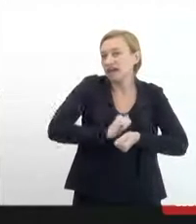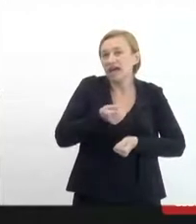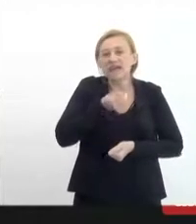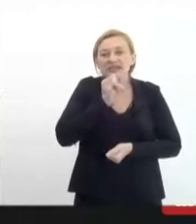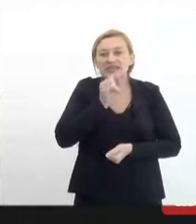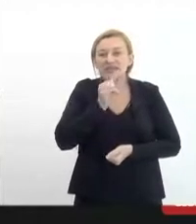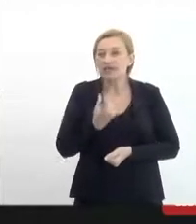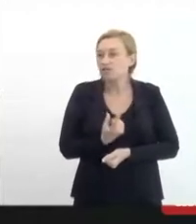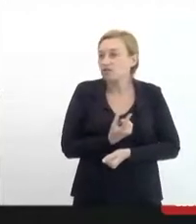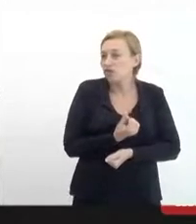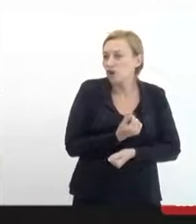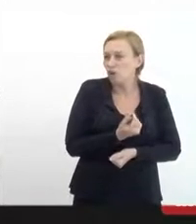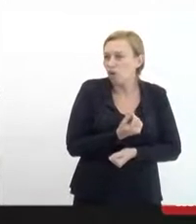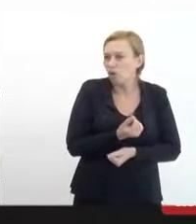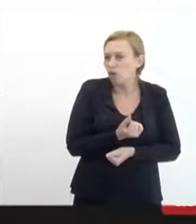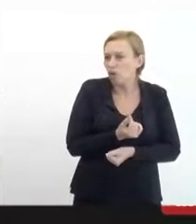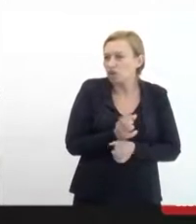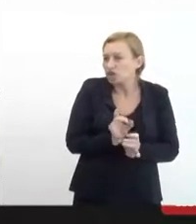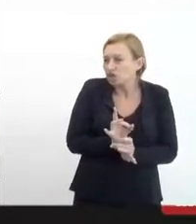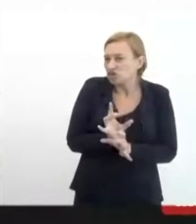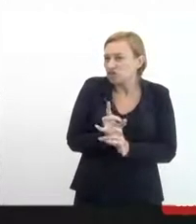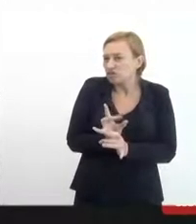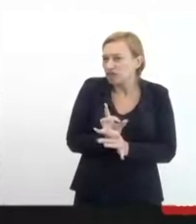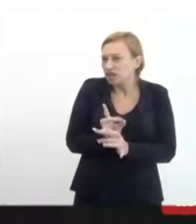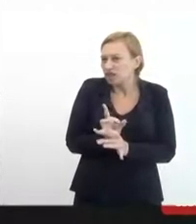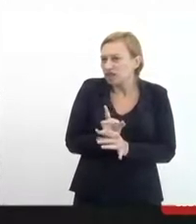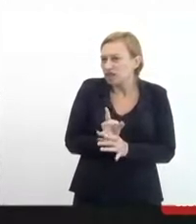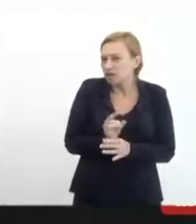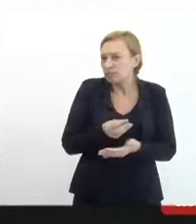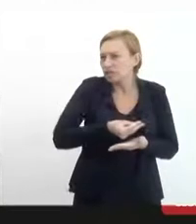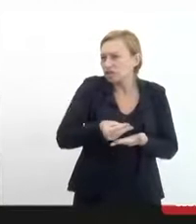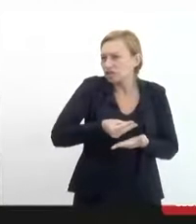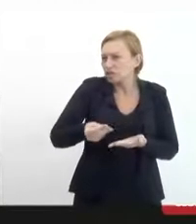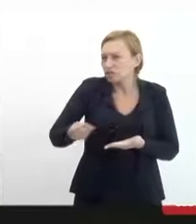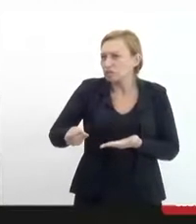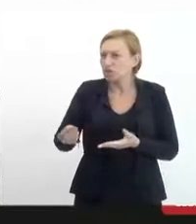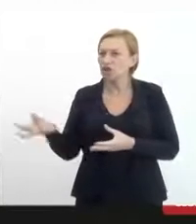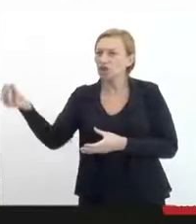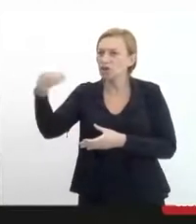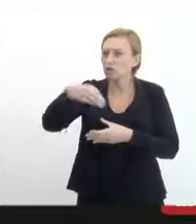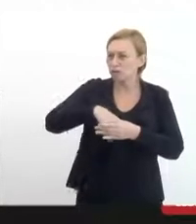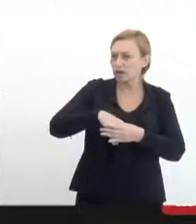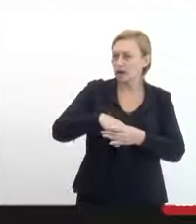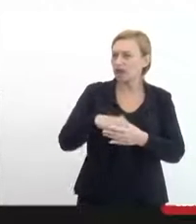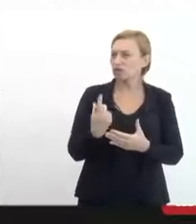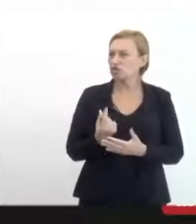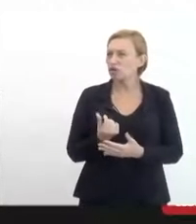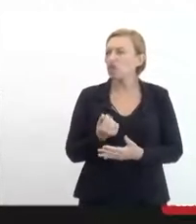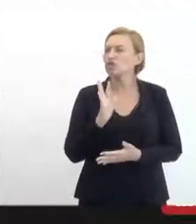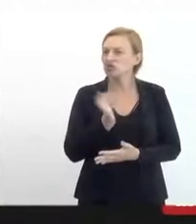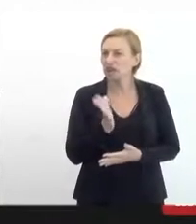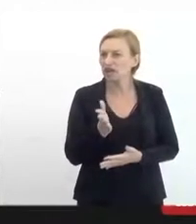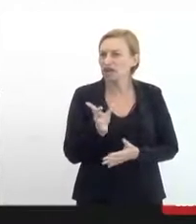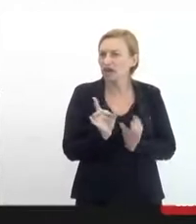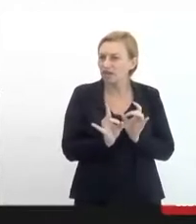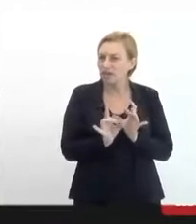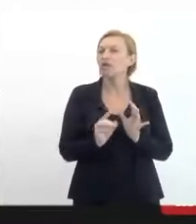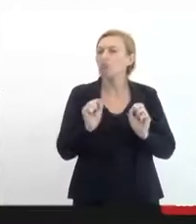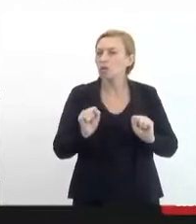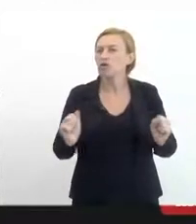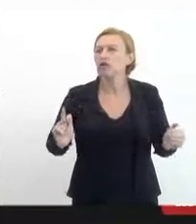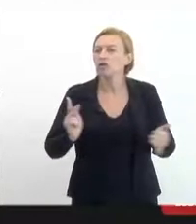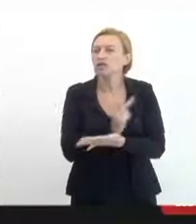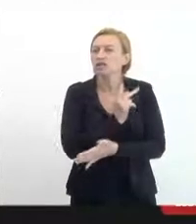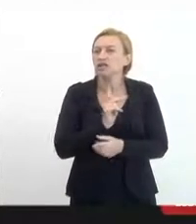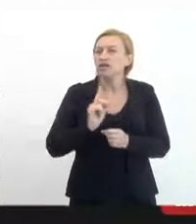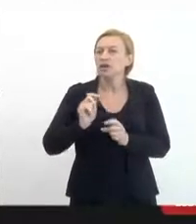de saídas de vendas praticadas pelas distribuidoras e incorporar esses valores, já que a venda pode acontecer